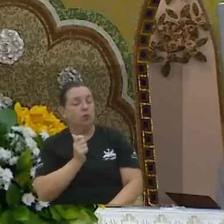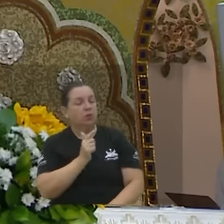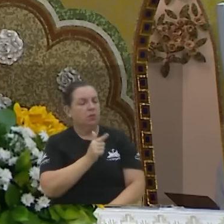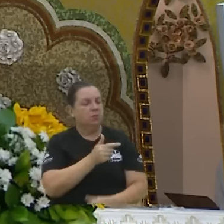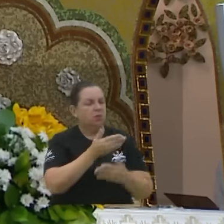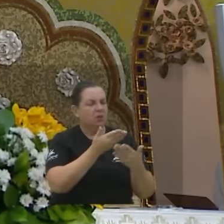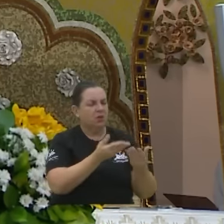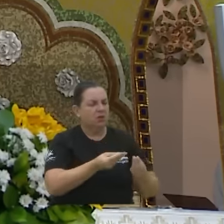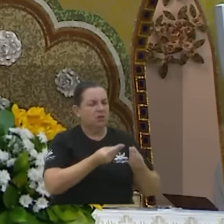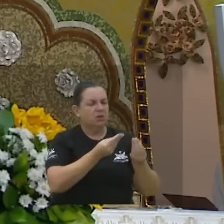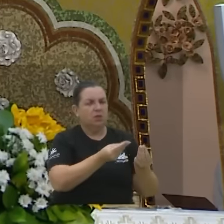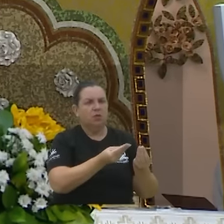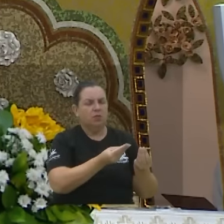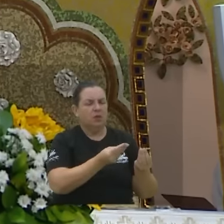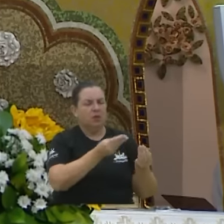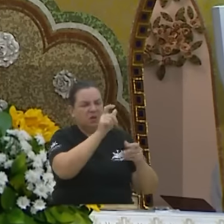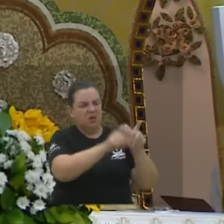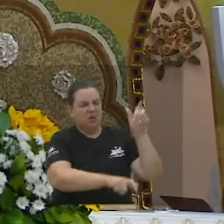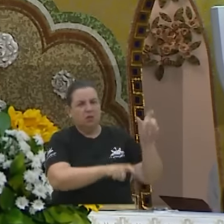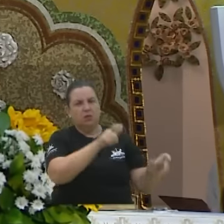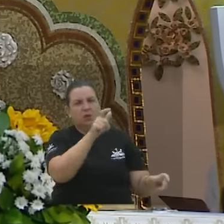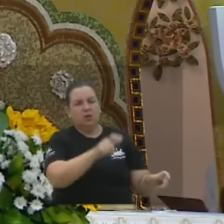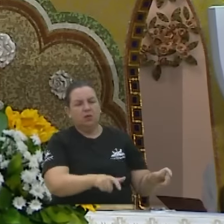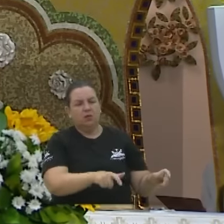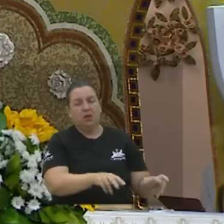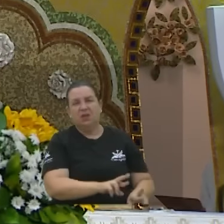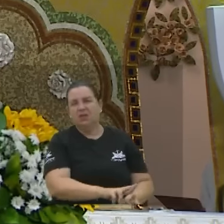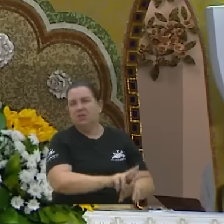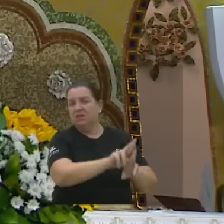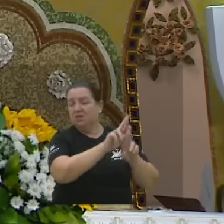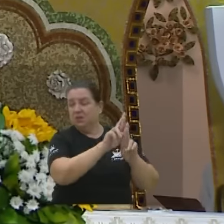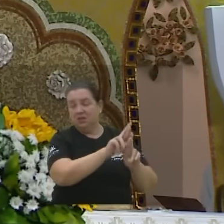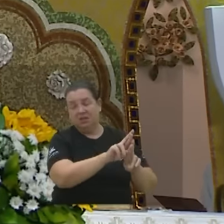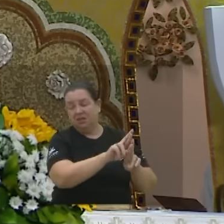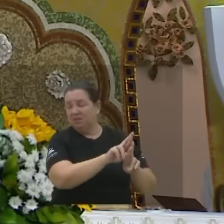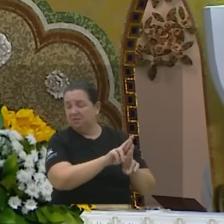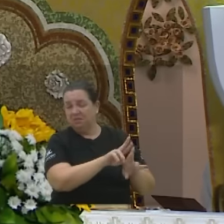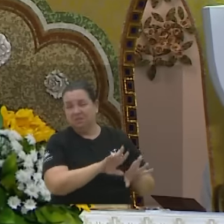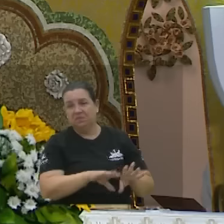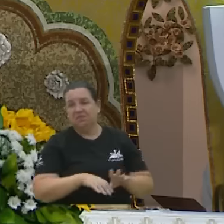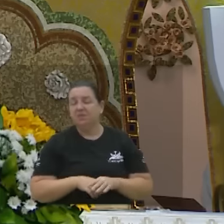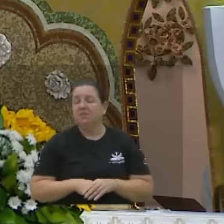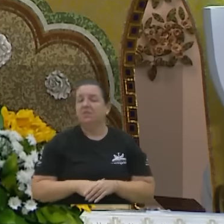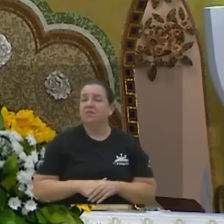do que pôr no ser humano a esperança.